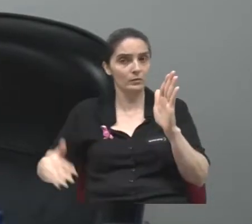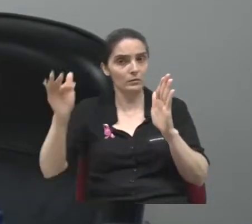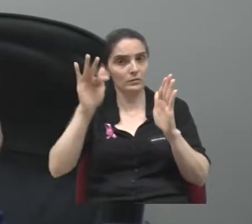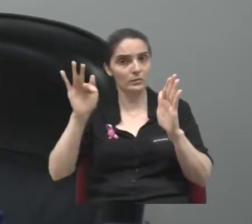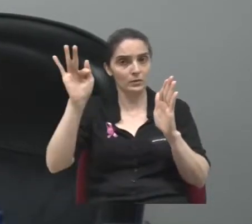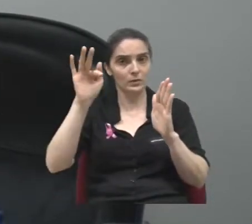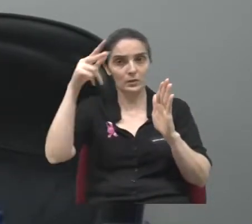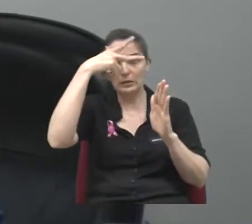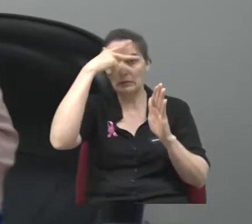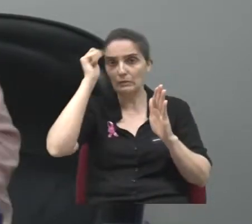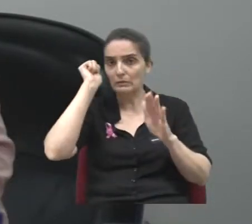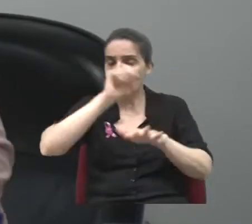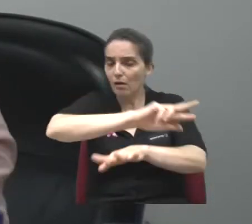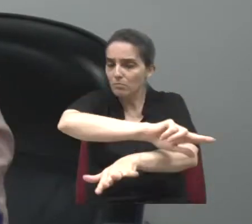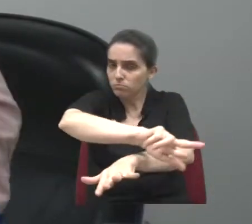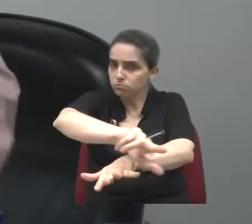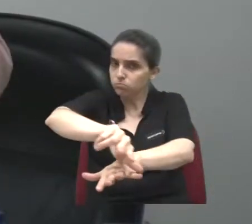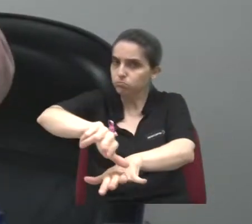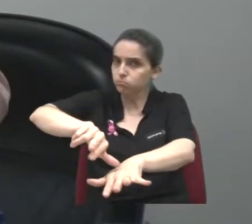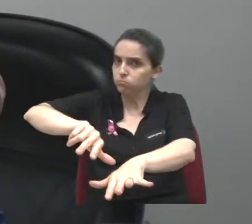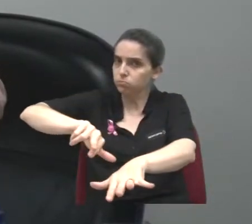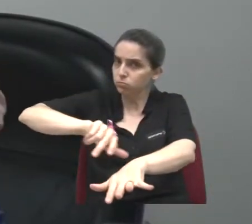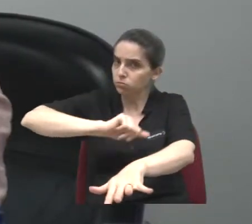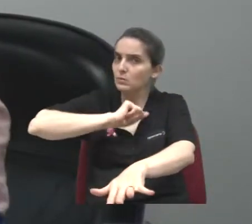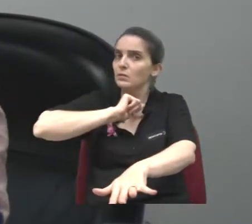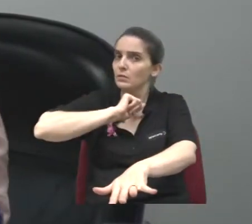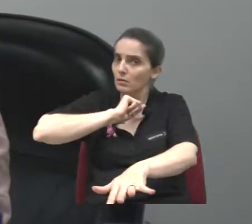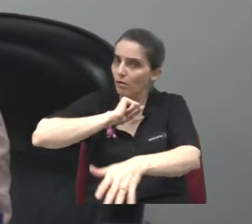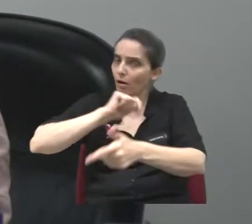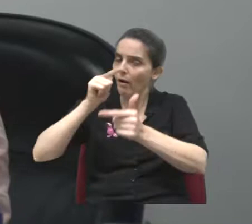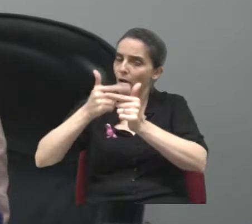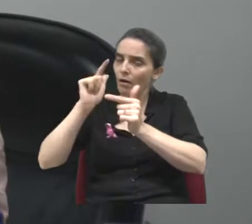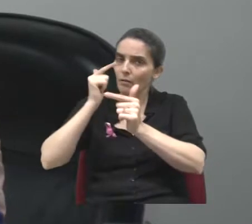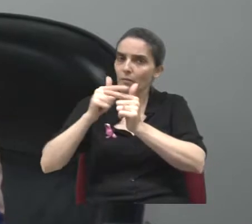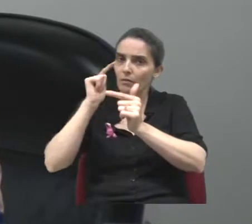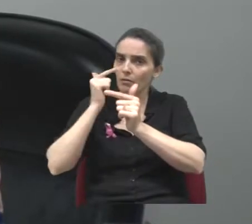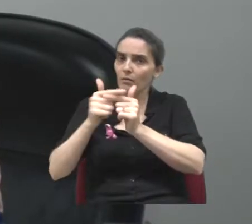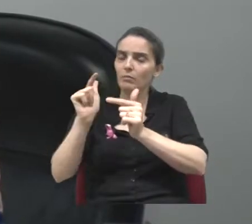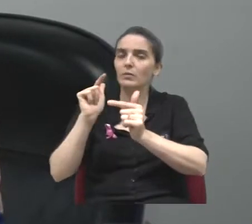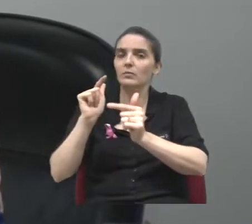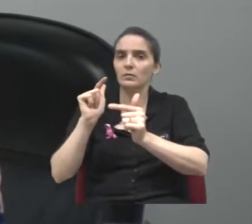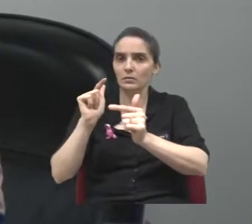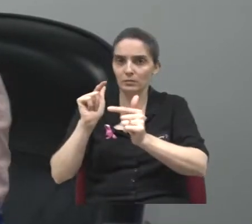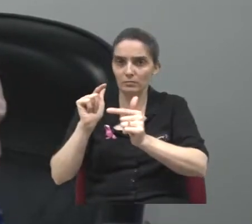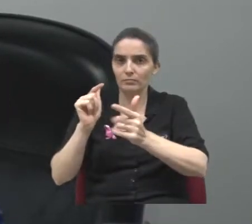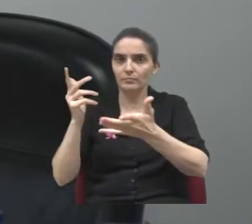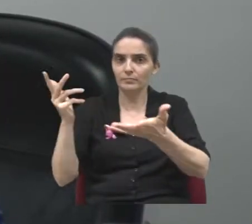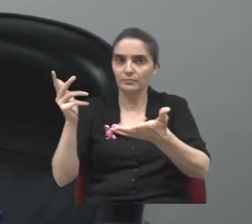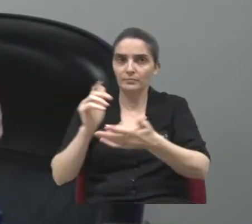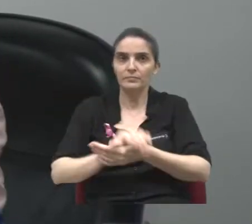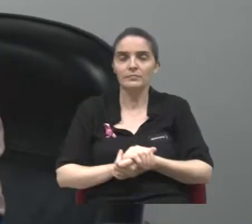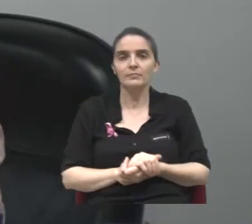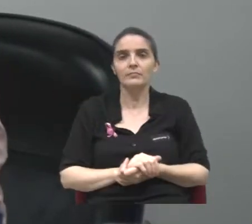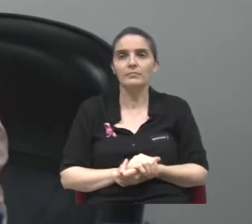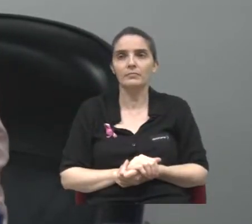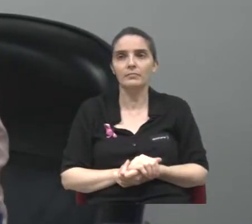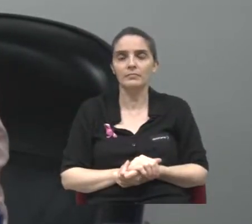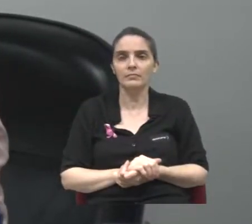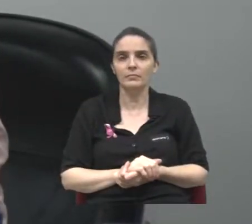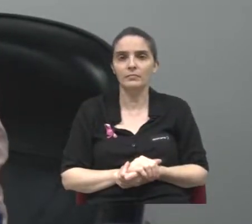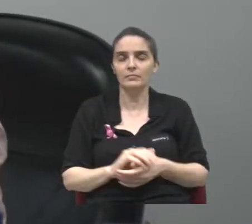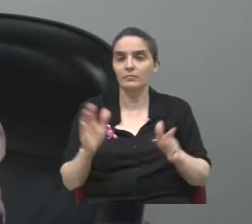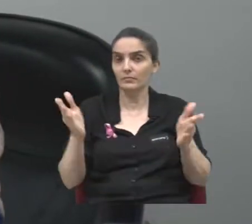várias atividades e várias situações que fica à mercê do município. O município vai ter ainda que